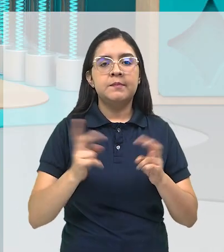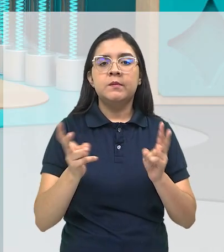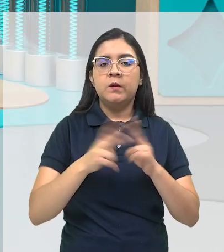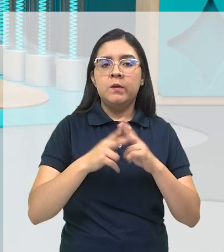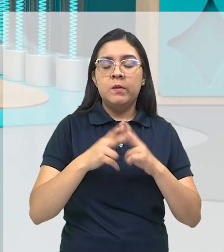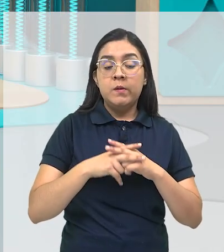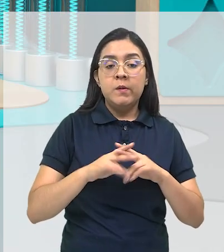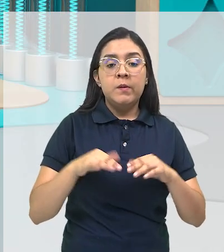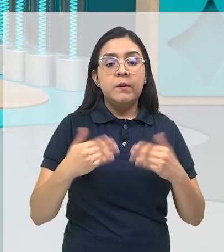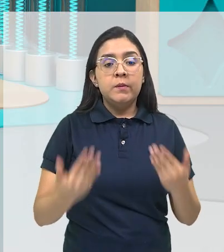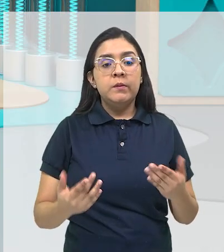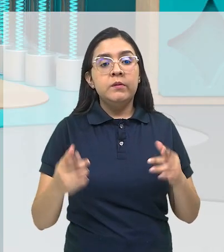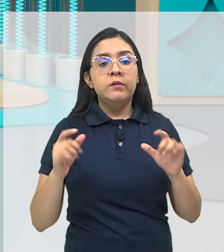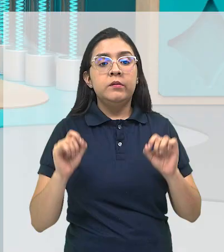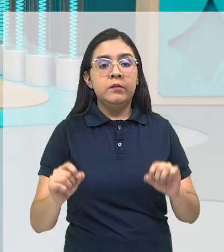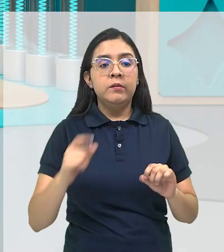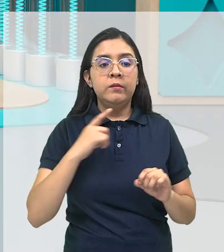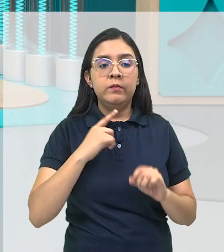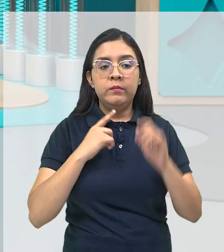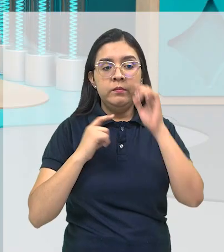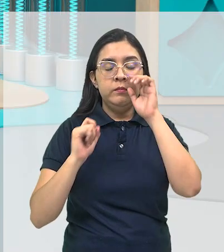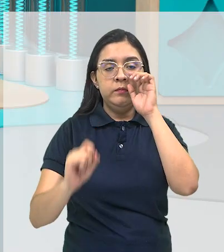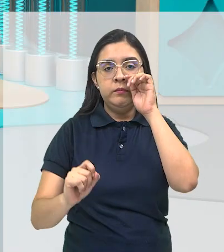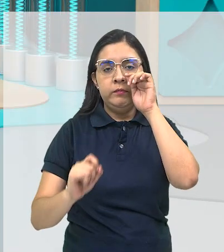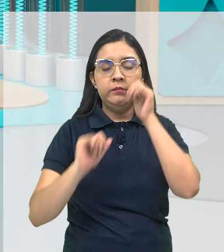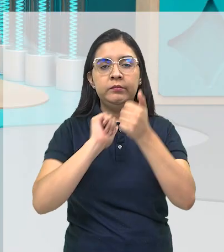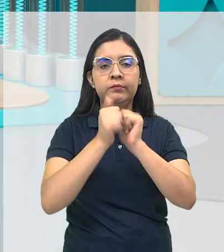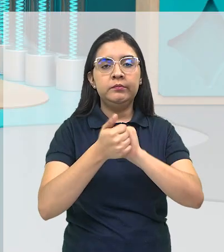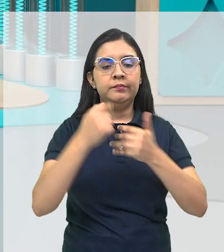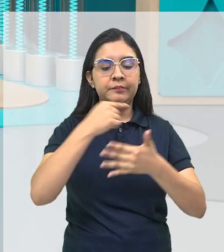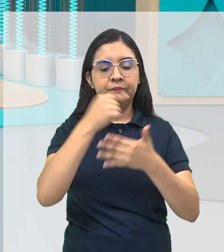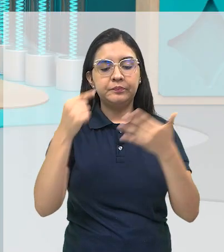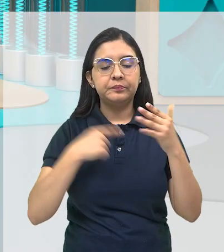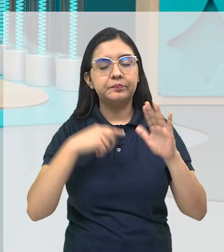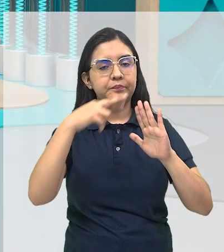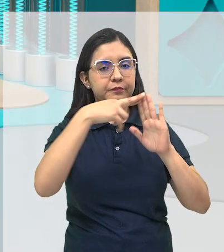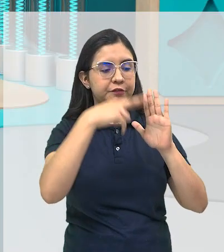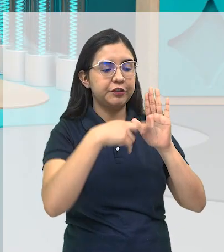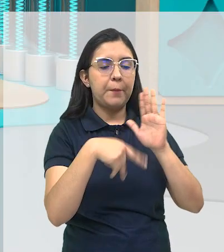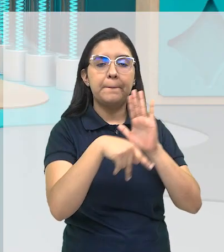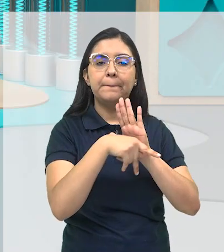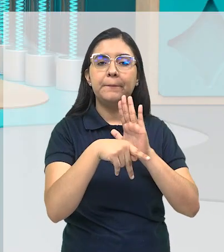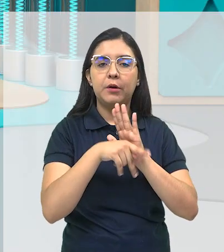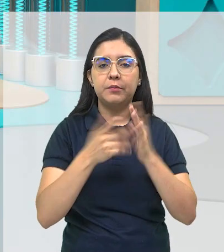competitivos. Esses esportes, né, essas modalidades, elas seguem regras